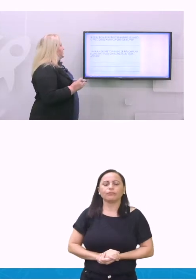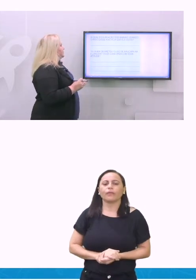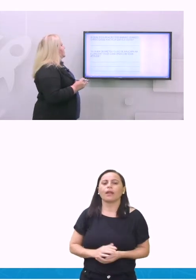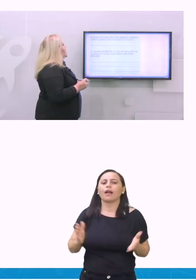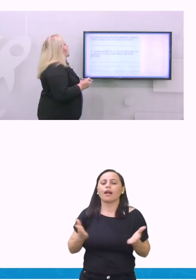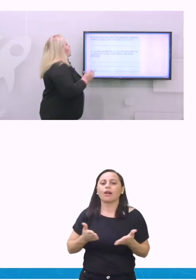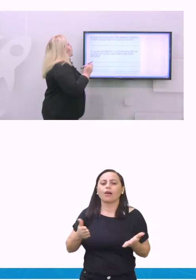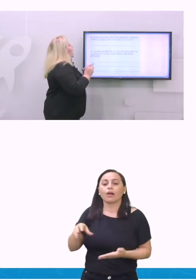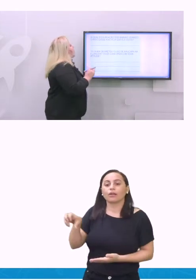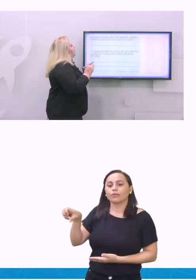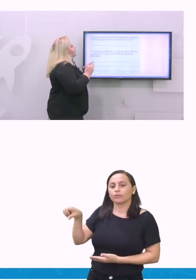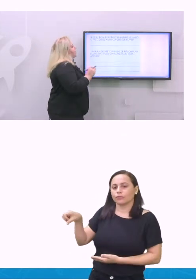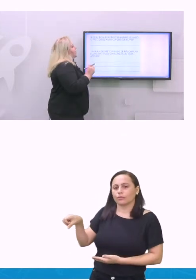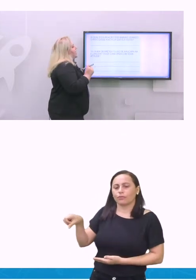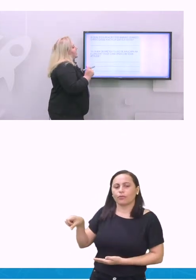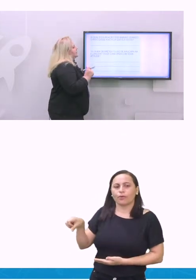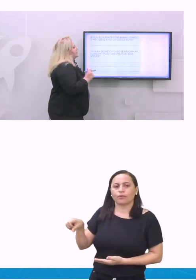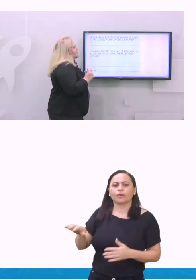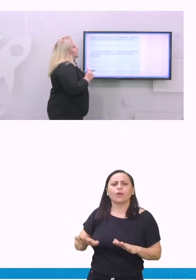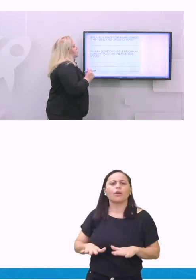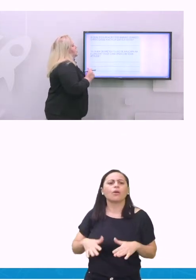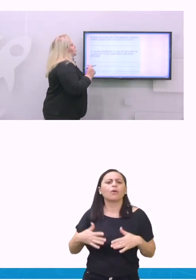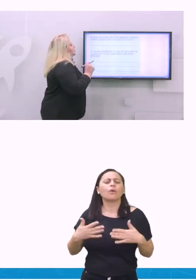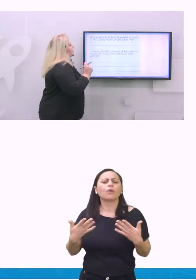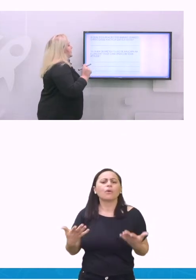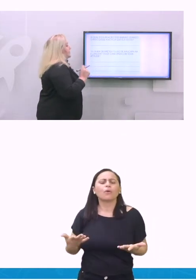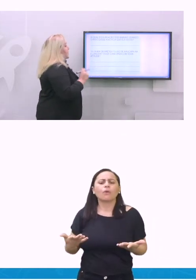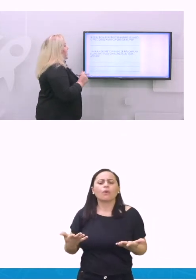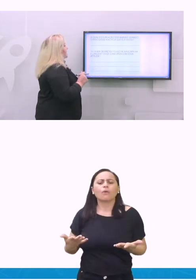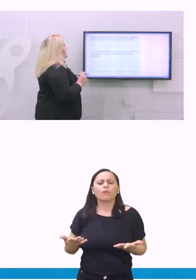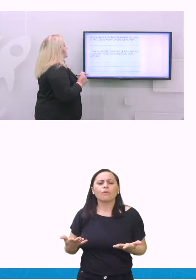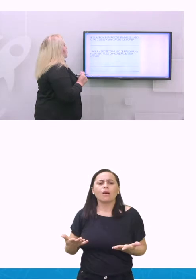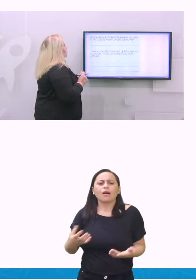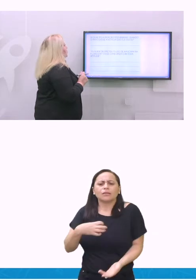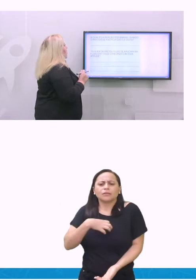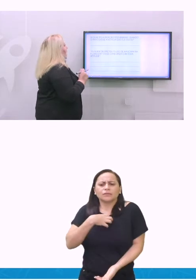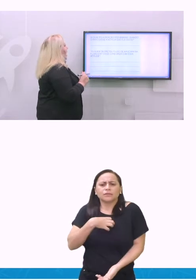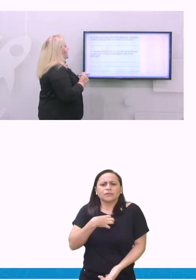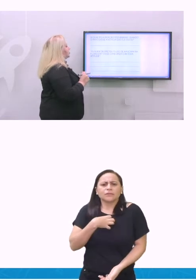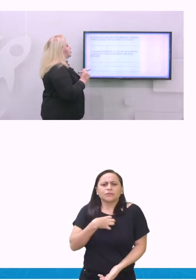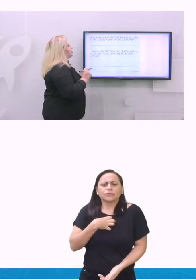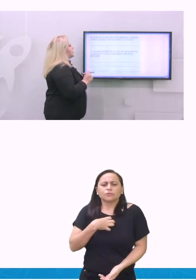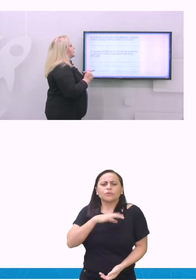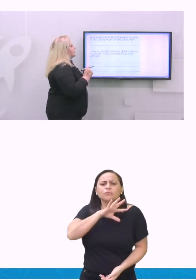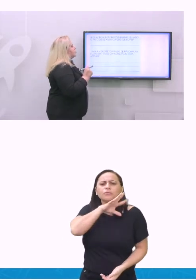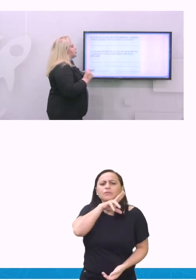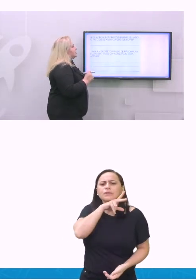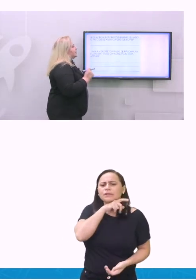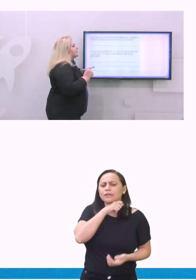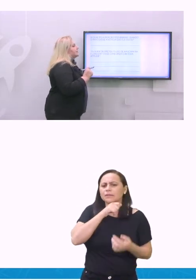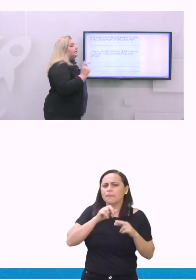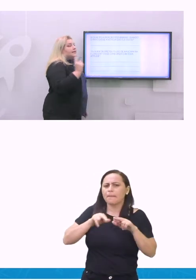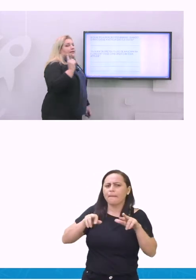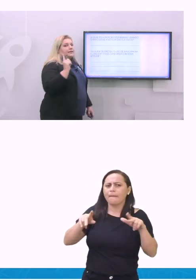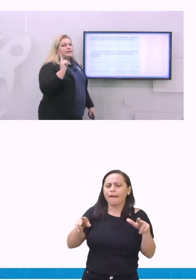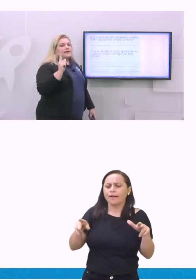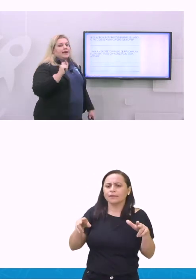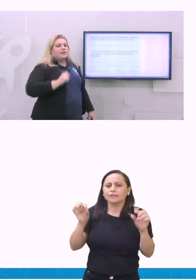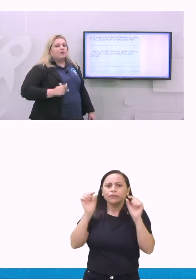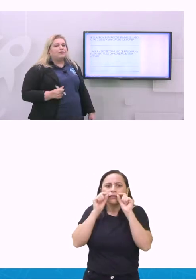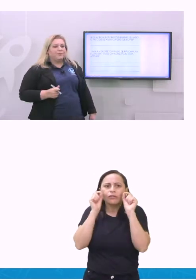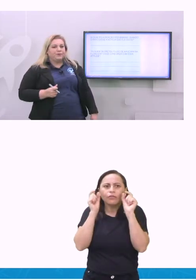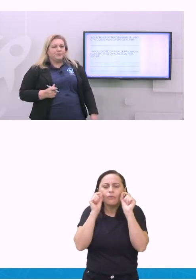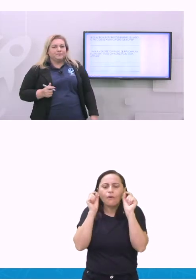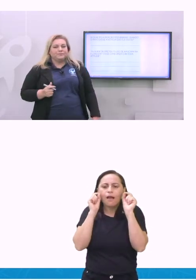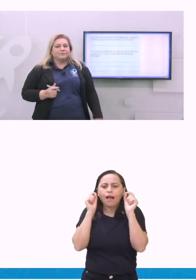9. Qual foi a reação dos animais quando o rato disse a notícia que